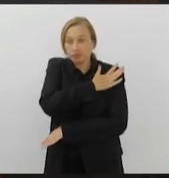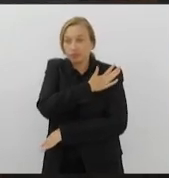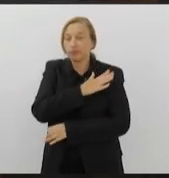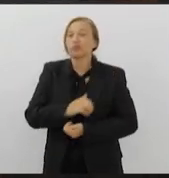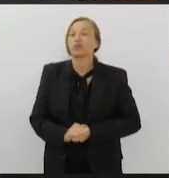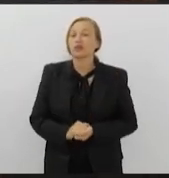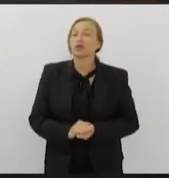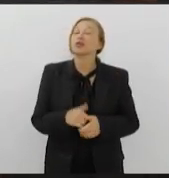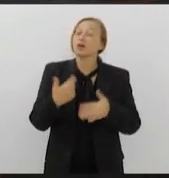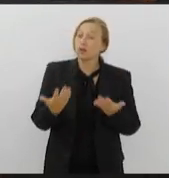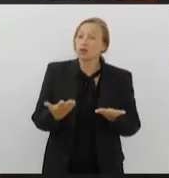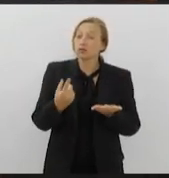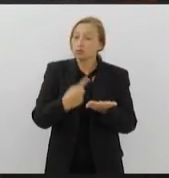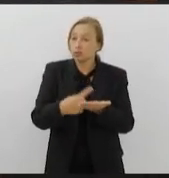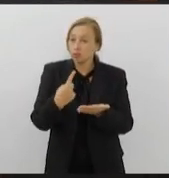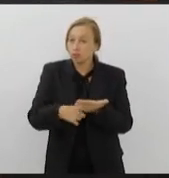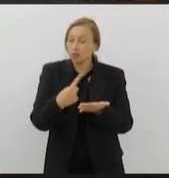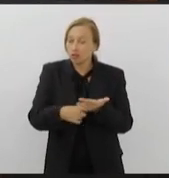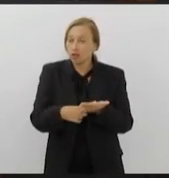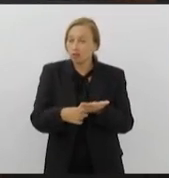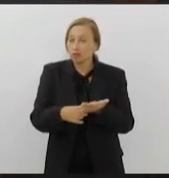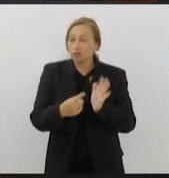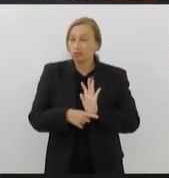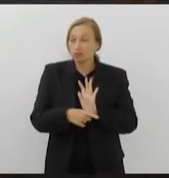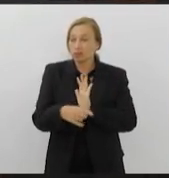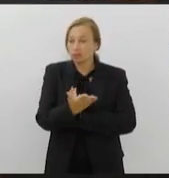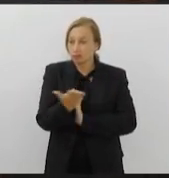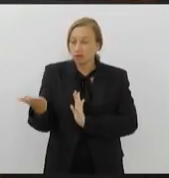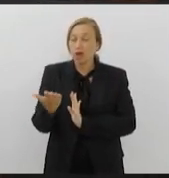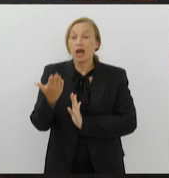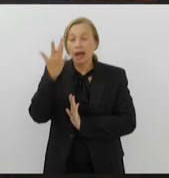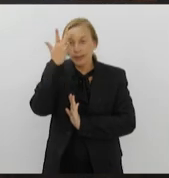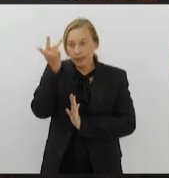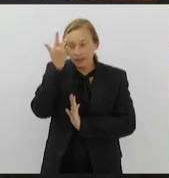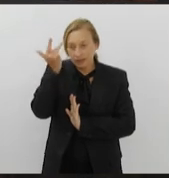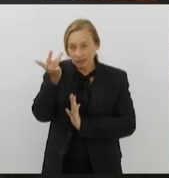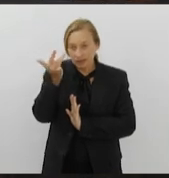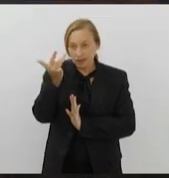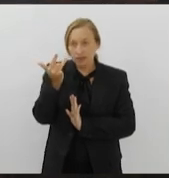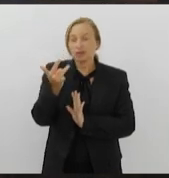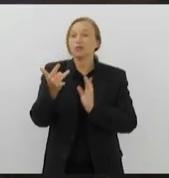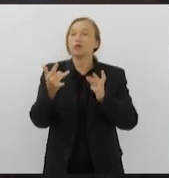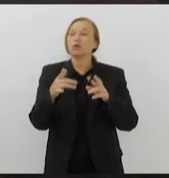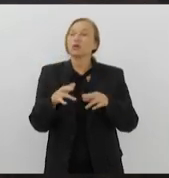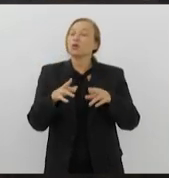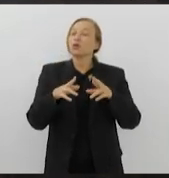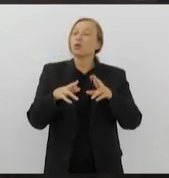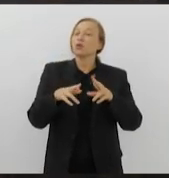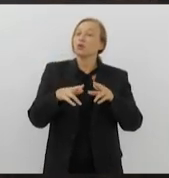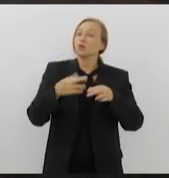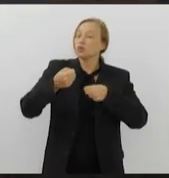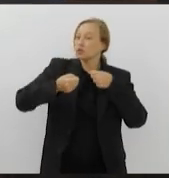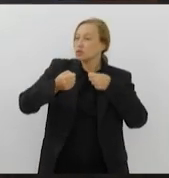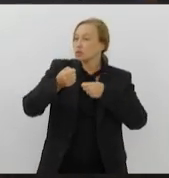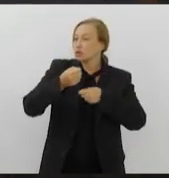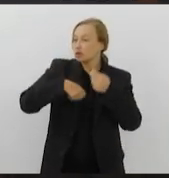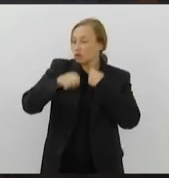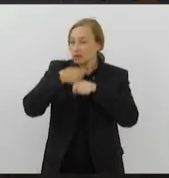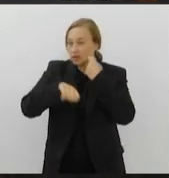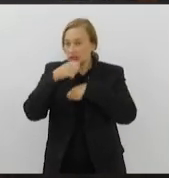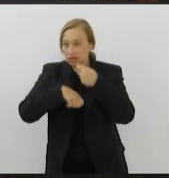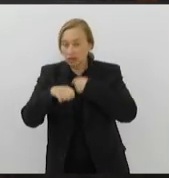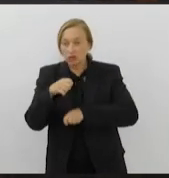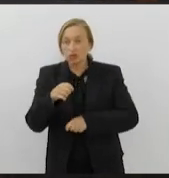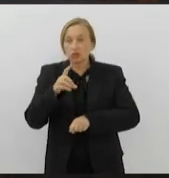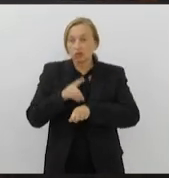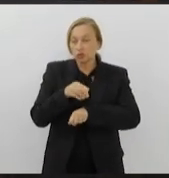para atender a cada um de vocês. Então vamos começar amanhã essa roda de negociação, nada mais justo do que estar doutor Renan na